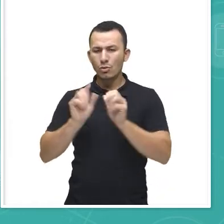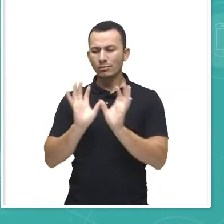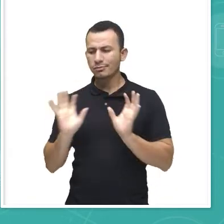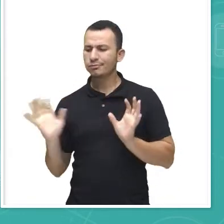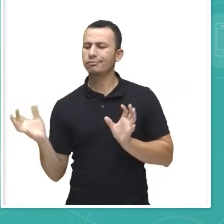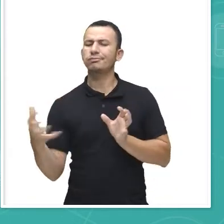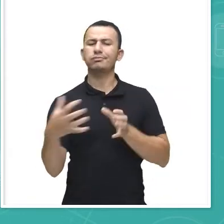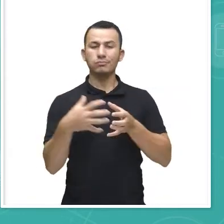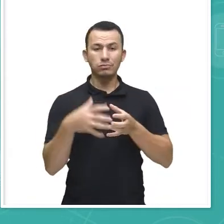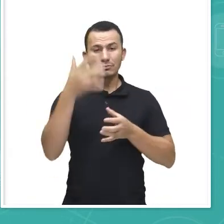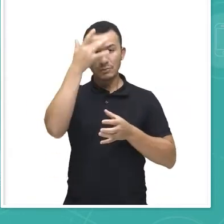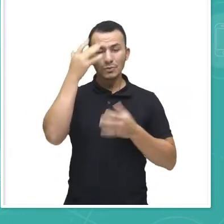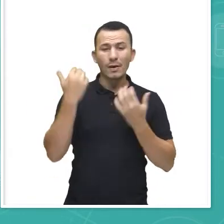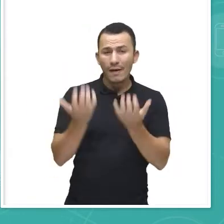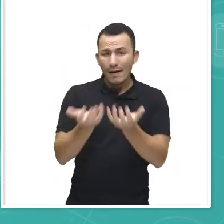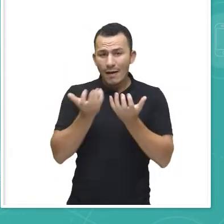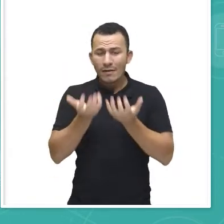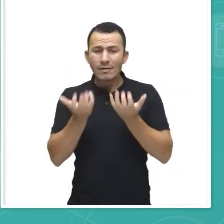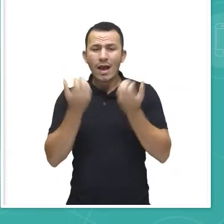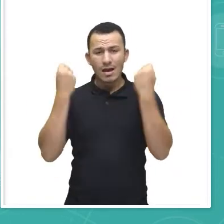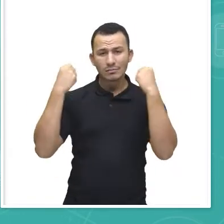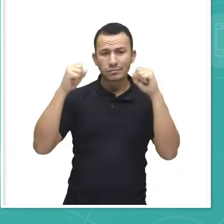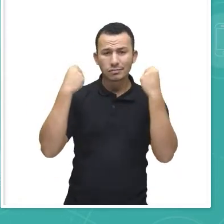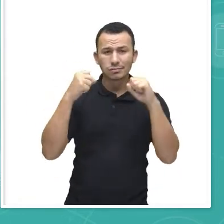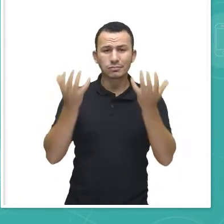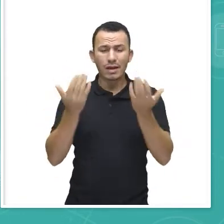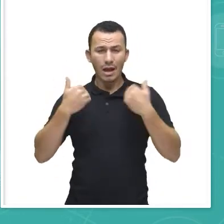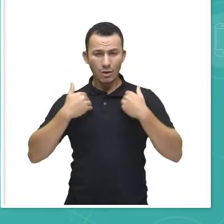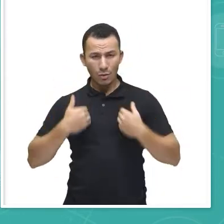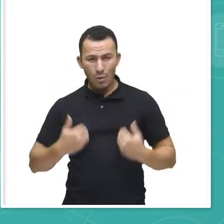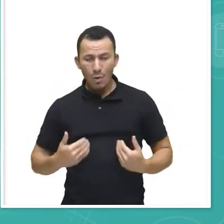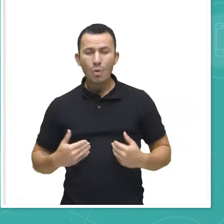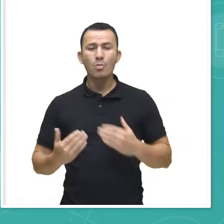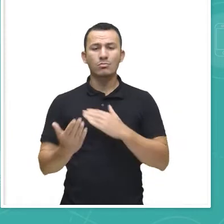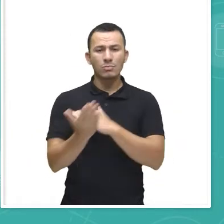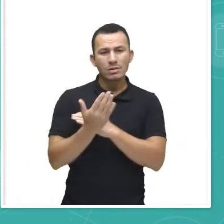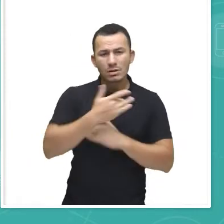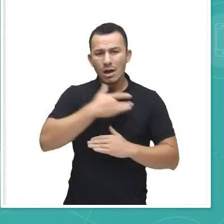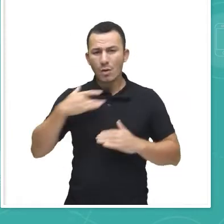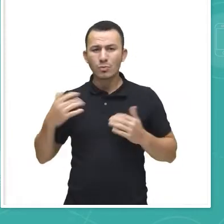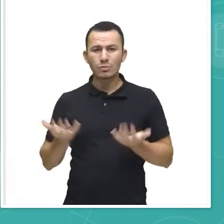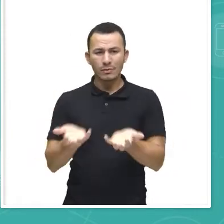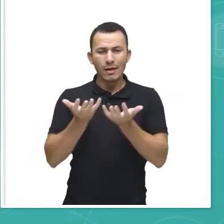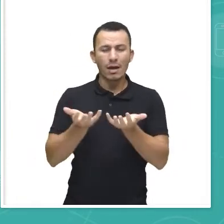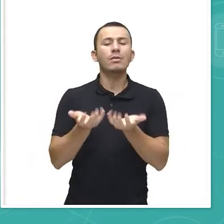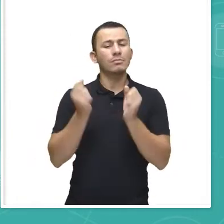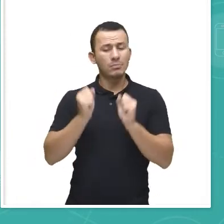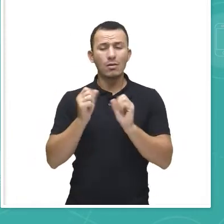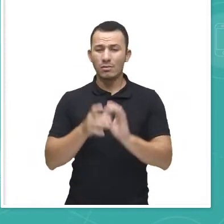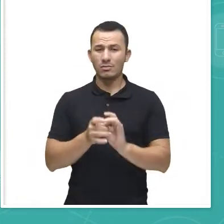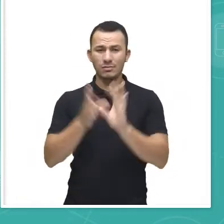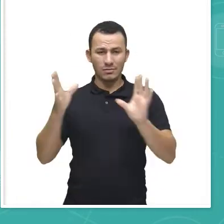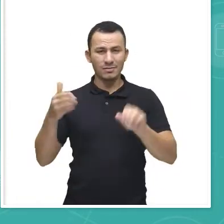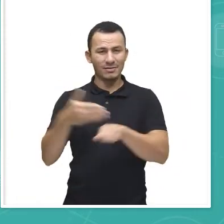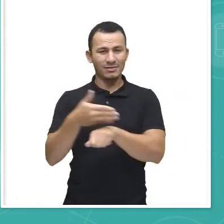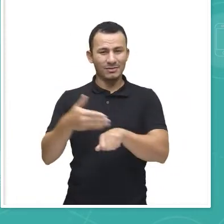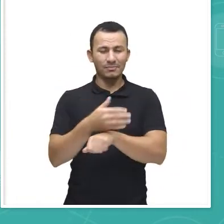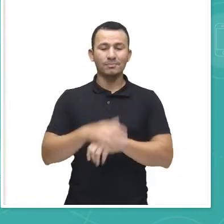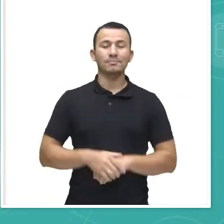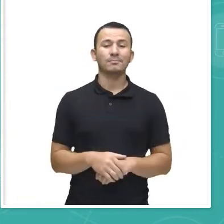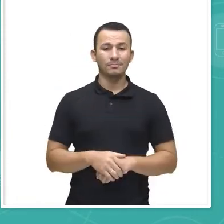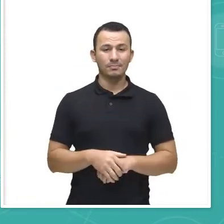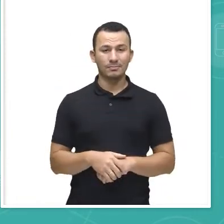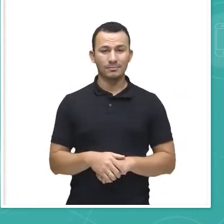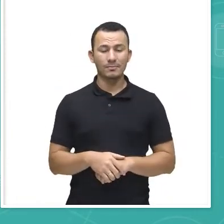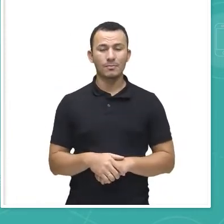queiram praticar esse elemento da cultura corporal tão importante que é a ginástica. E aí nós temos o ramo não